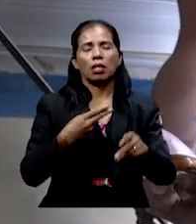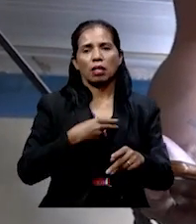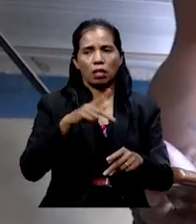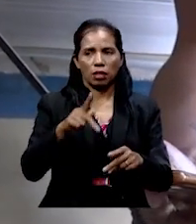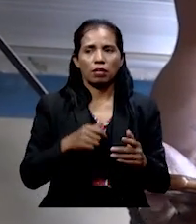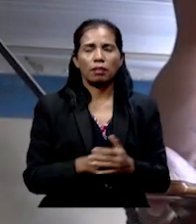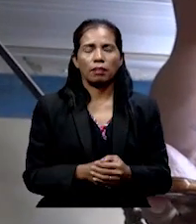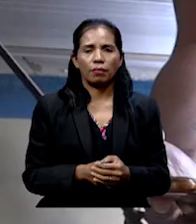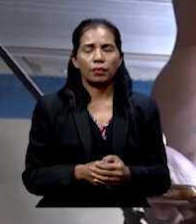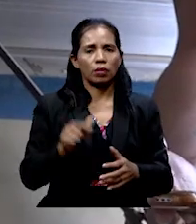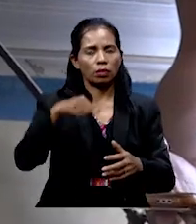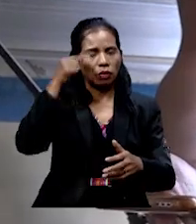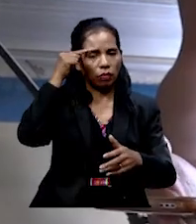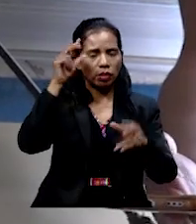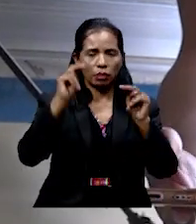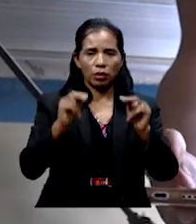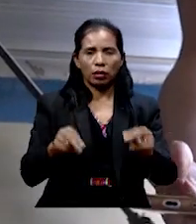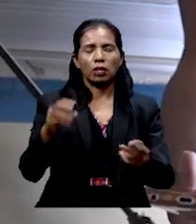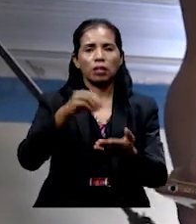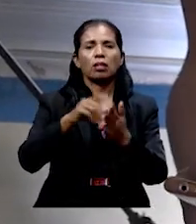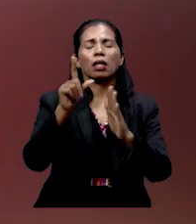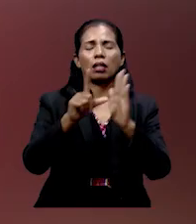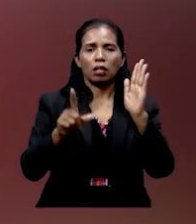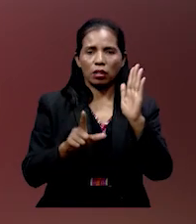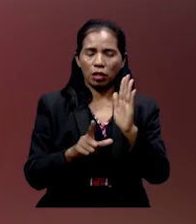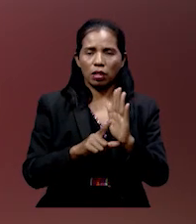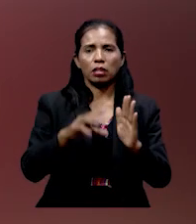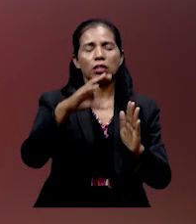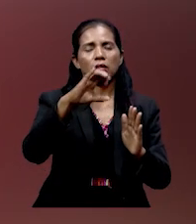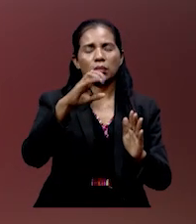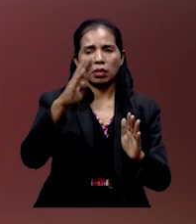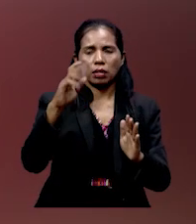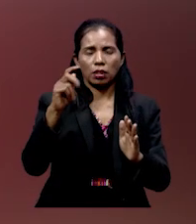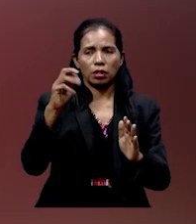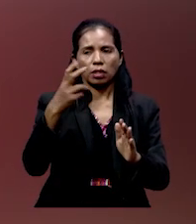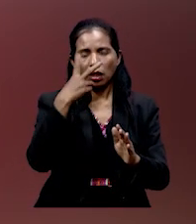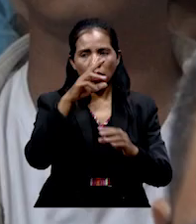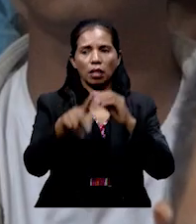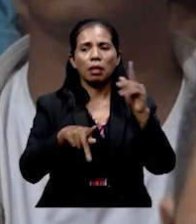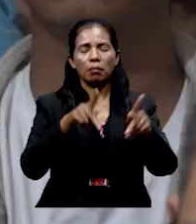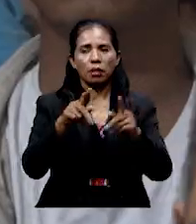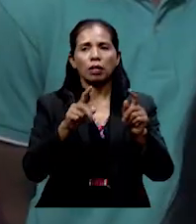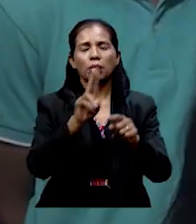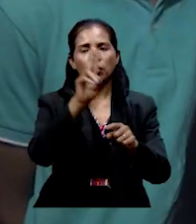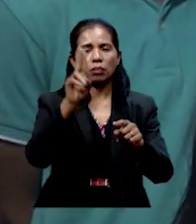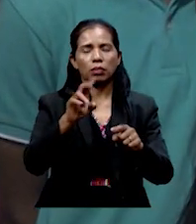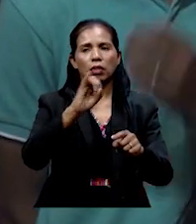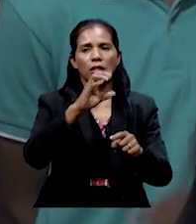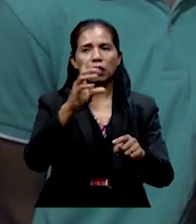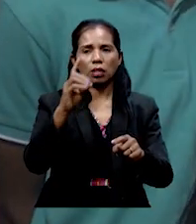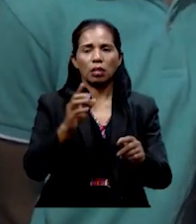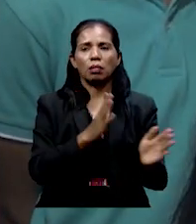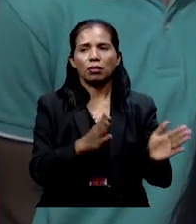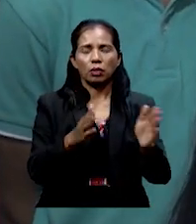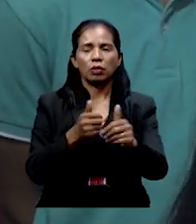Tuir Kalohan, governo precisa reforçar a lei cibernética, também bele controla cidadão nebe usa e de falso ou de processa tuir